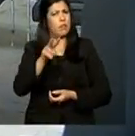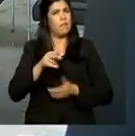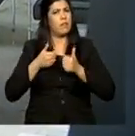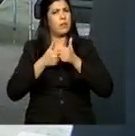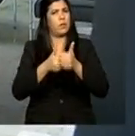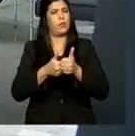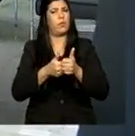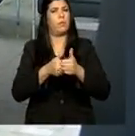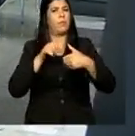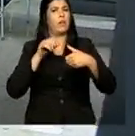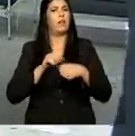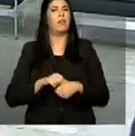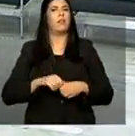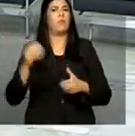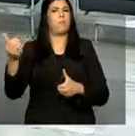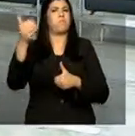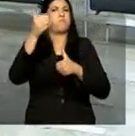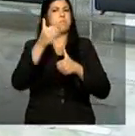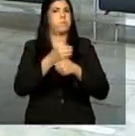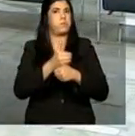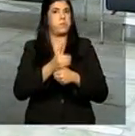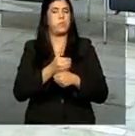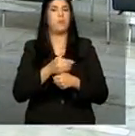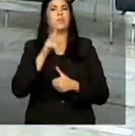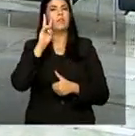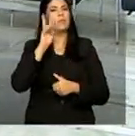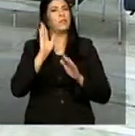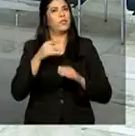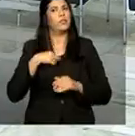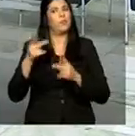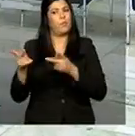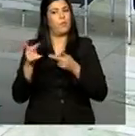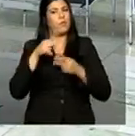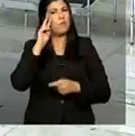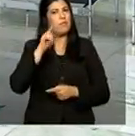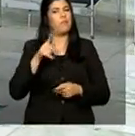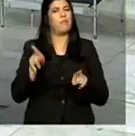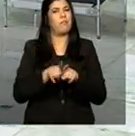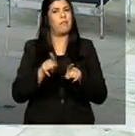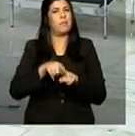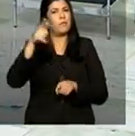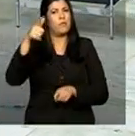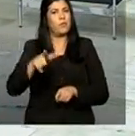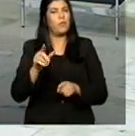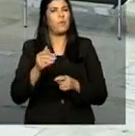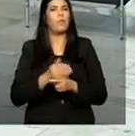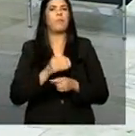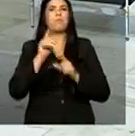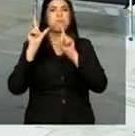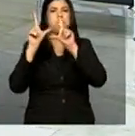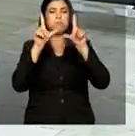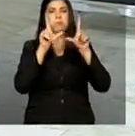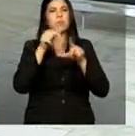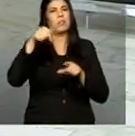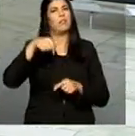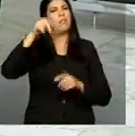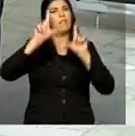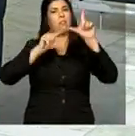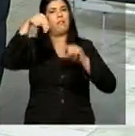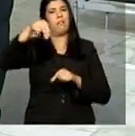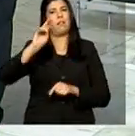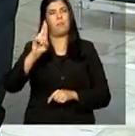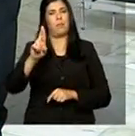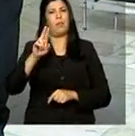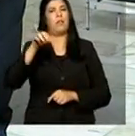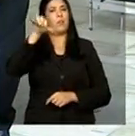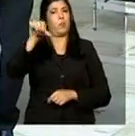posse completa e já estamos convidando você para rever a cerimônia de posse da presidenta Dilma Rousseff aqui na TVNBR. A